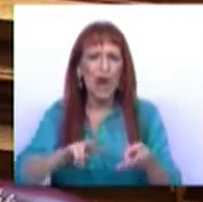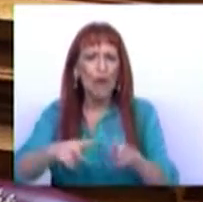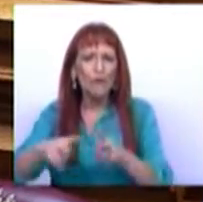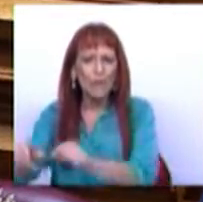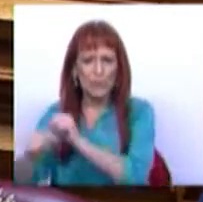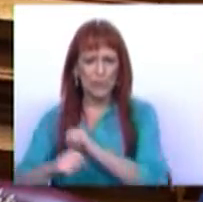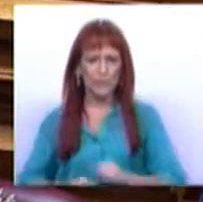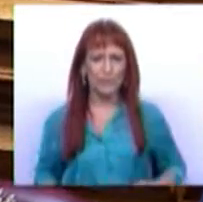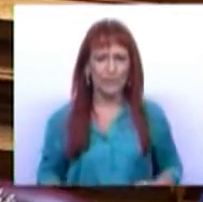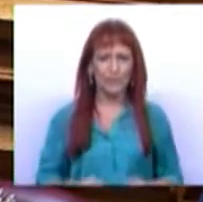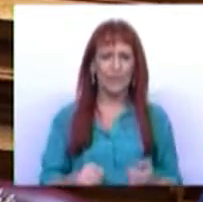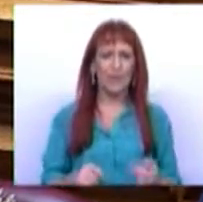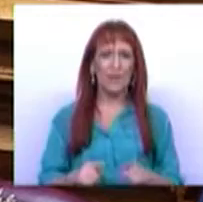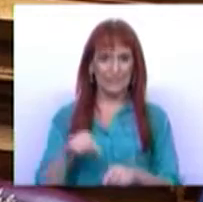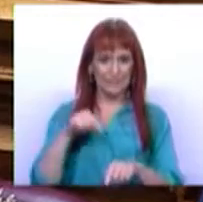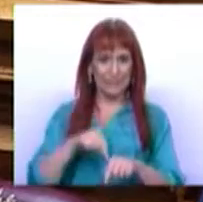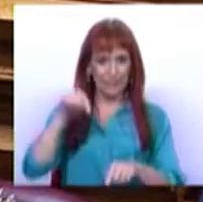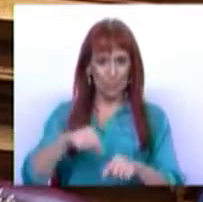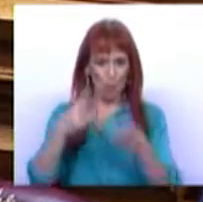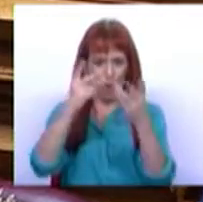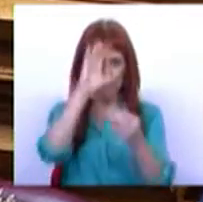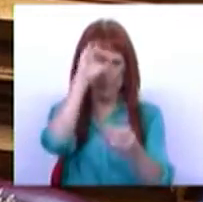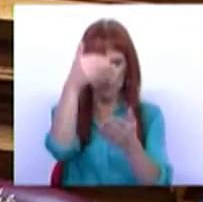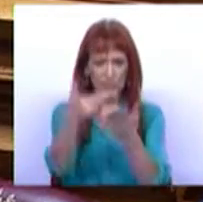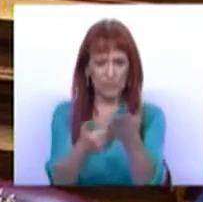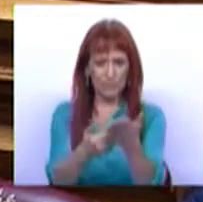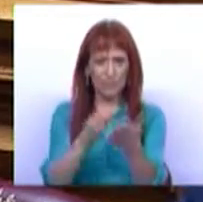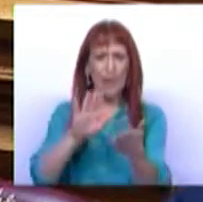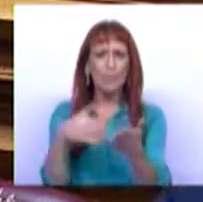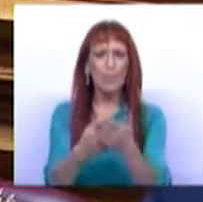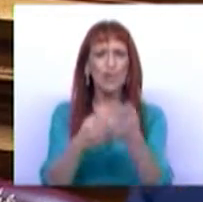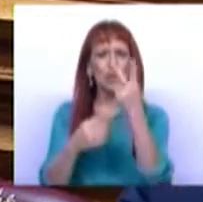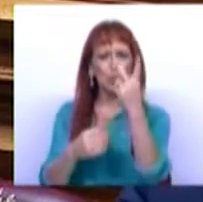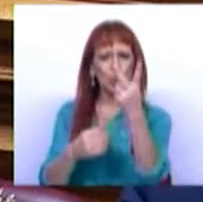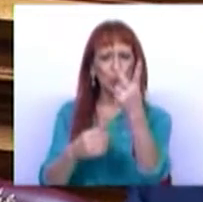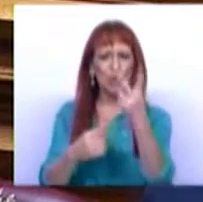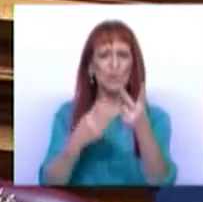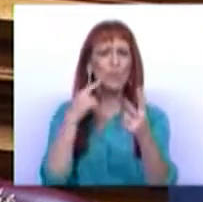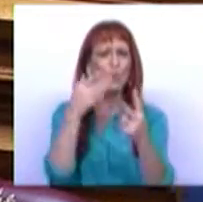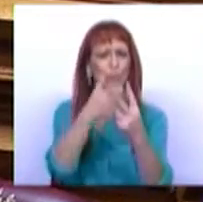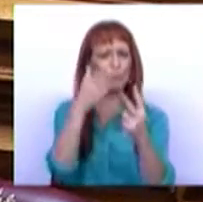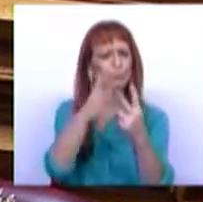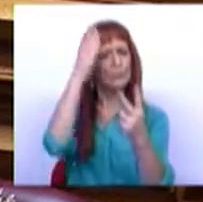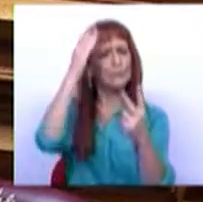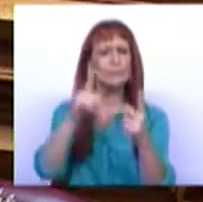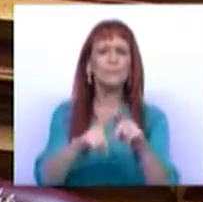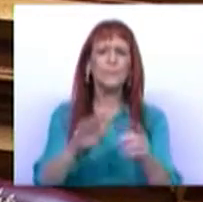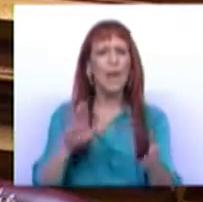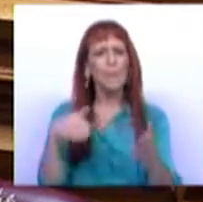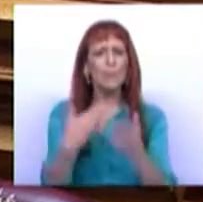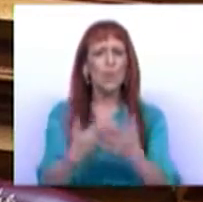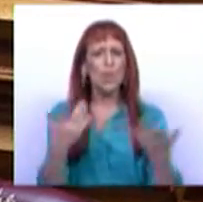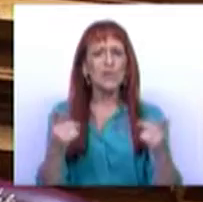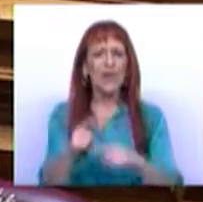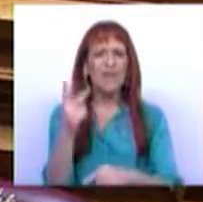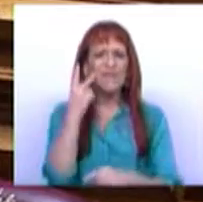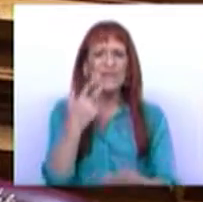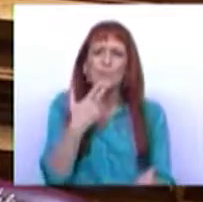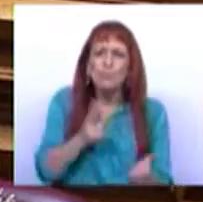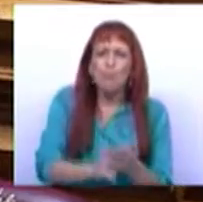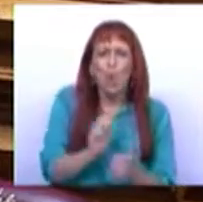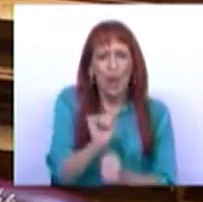reformistas. E surgem neste Orçamento de Estado duas propostas muito concretas, propostas para a vida